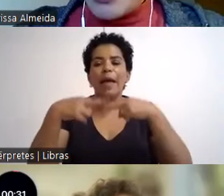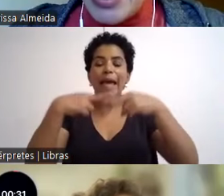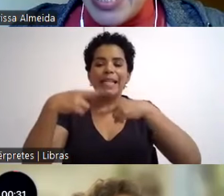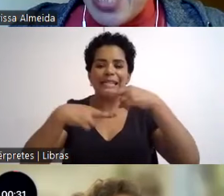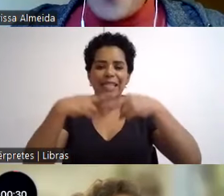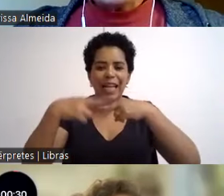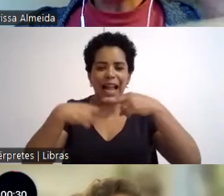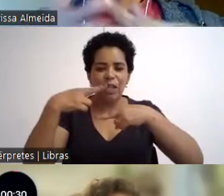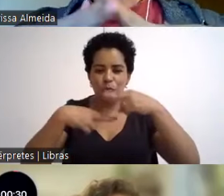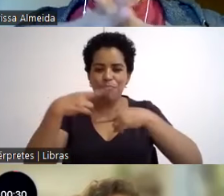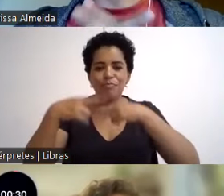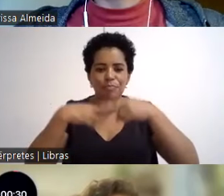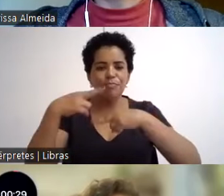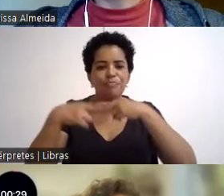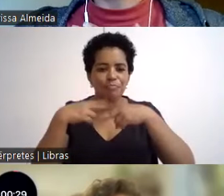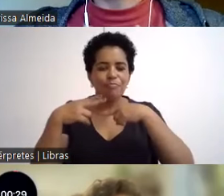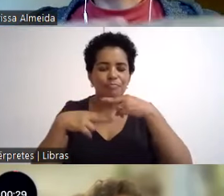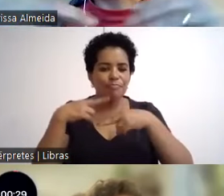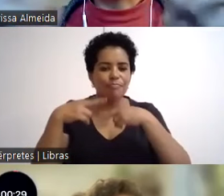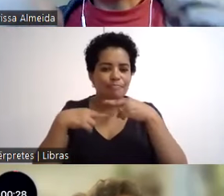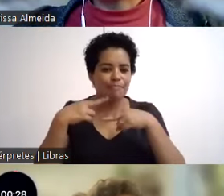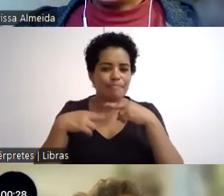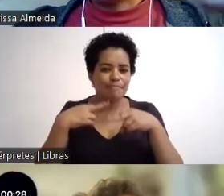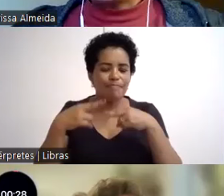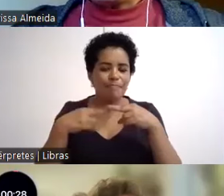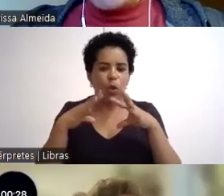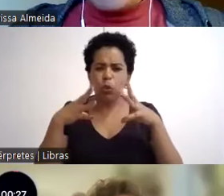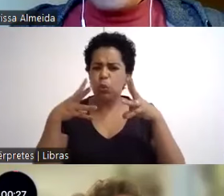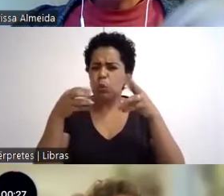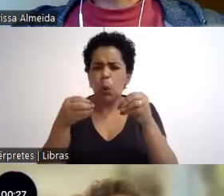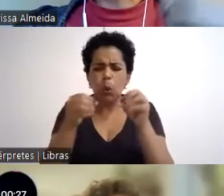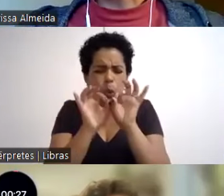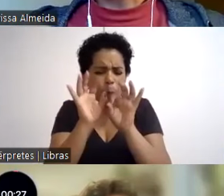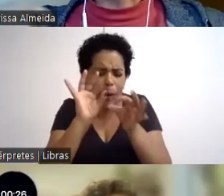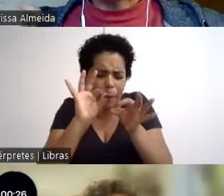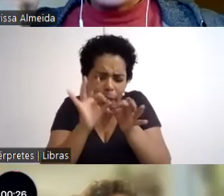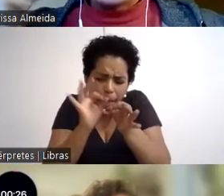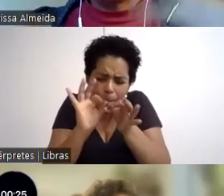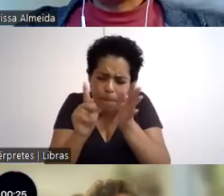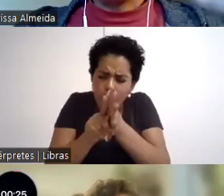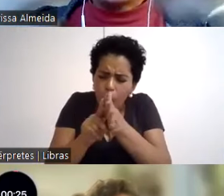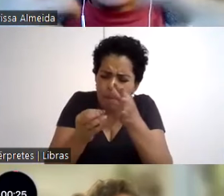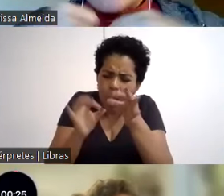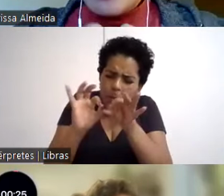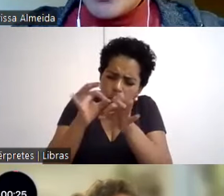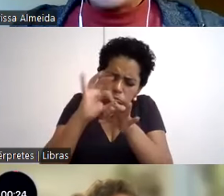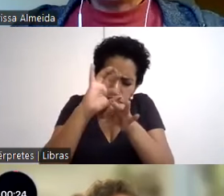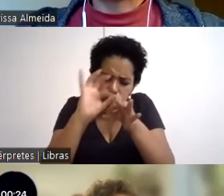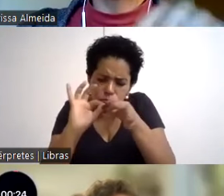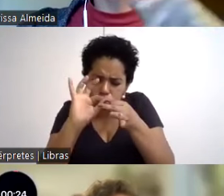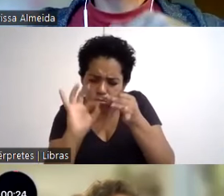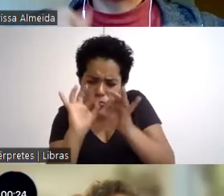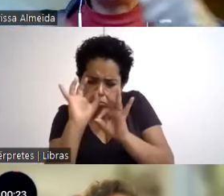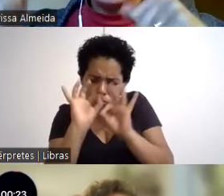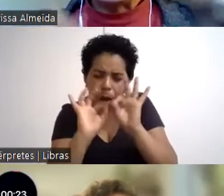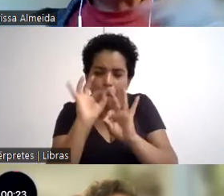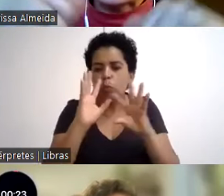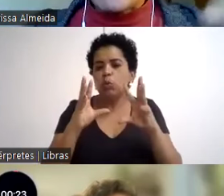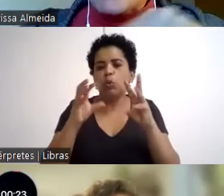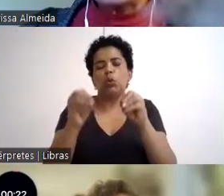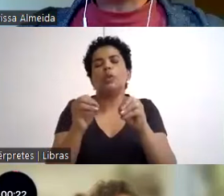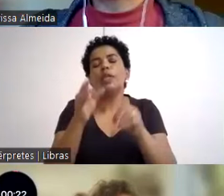material reciclado, né, foi todo feito à mão e as pessoas que receberam esse plano